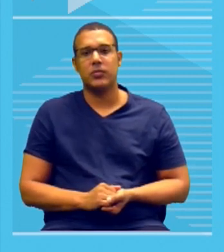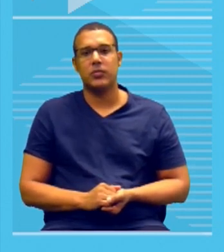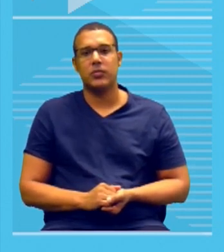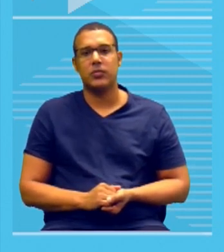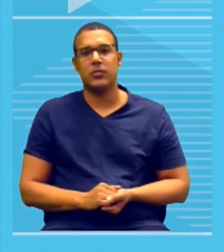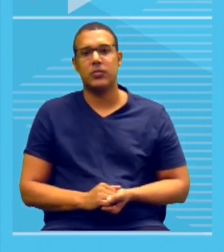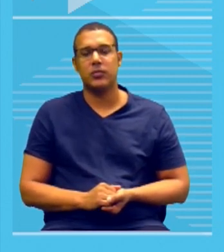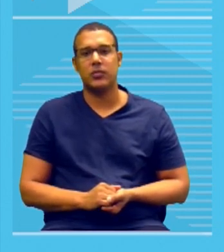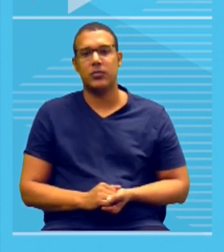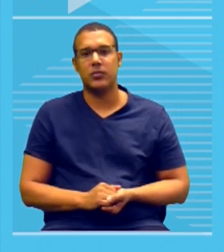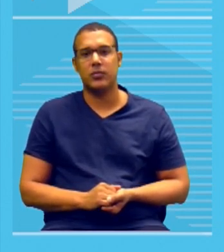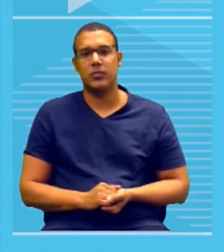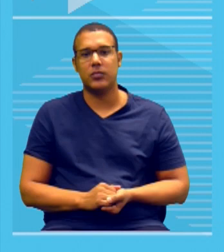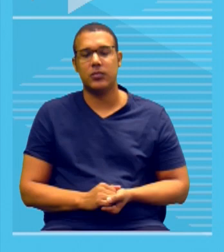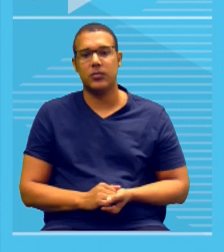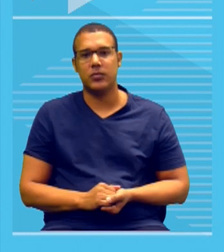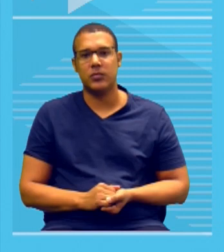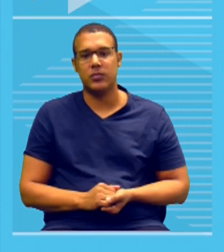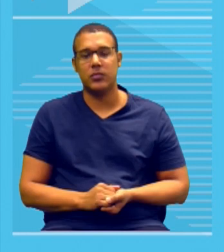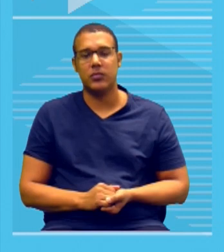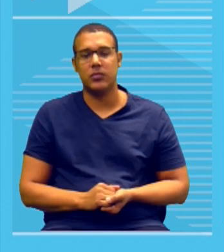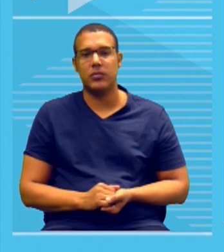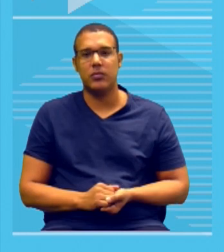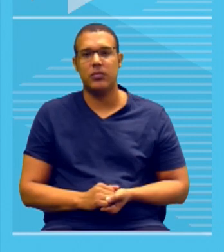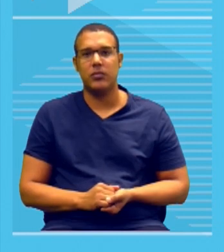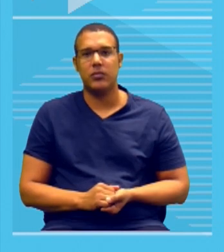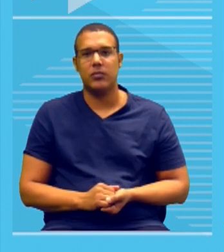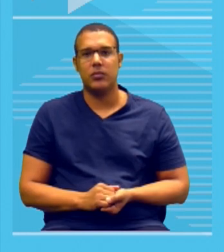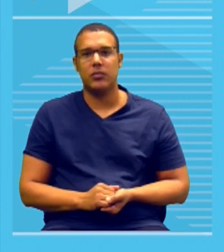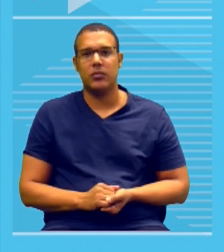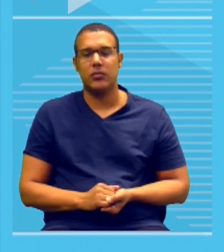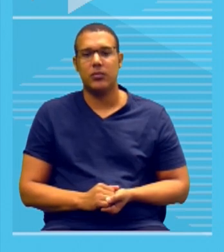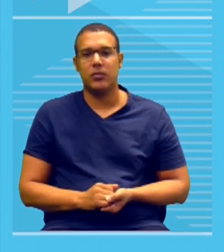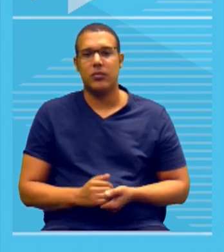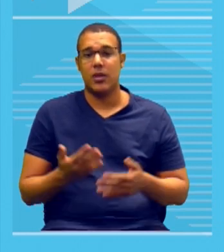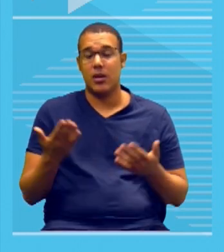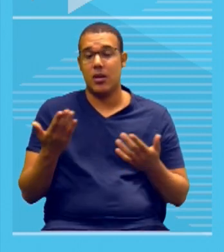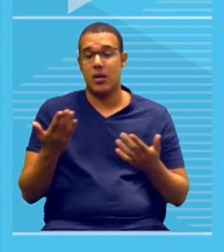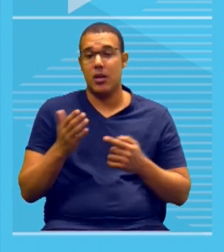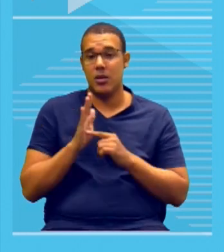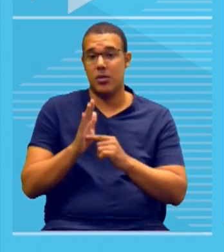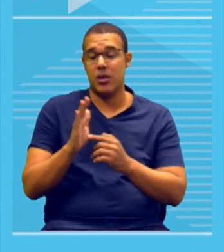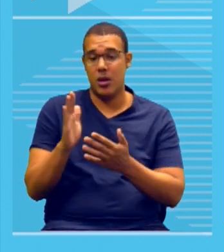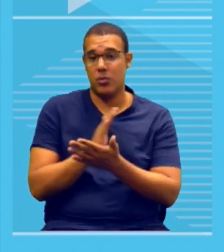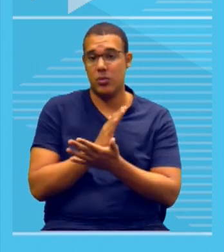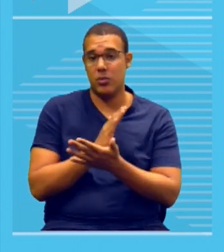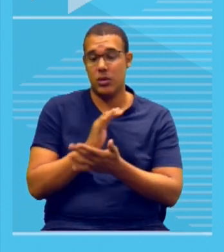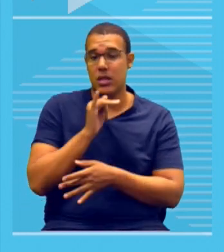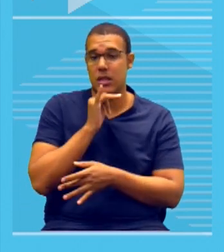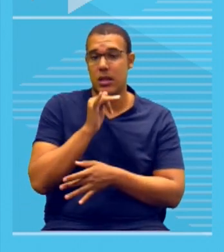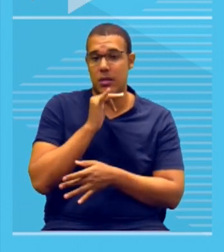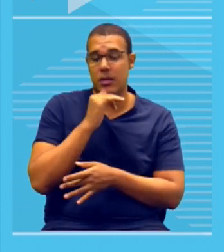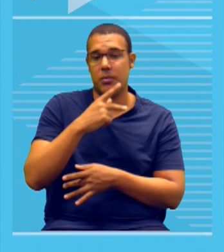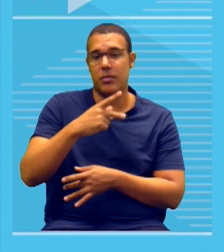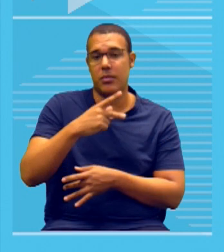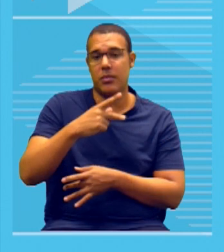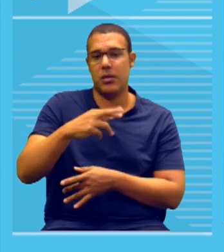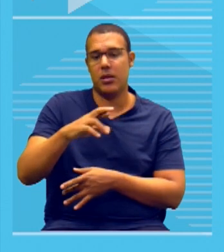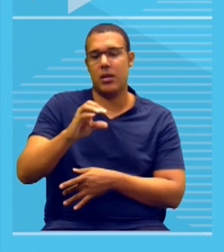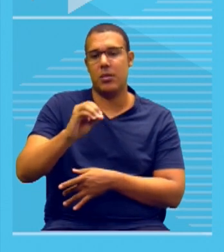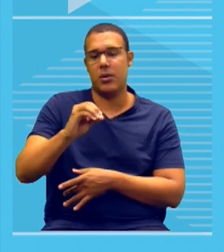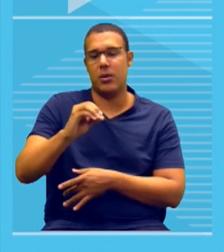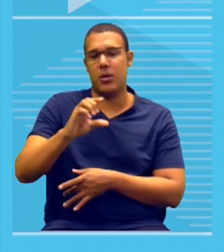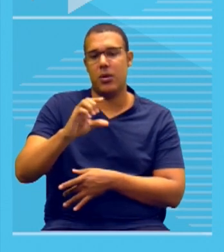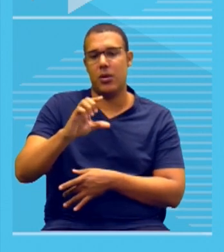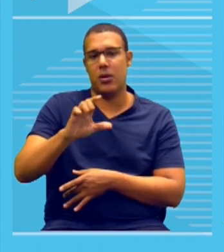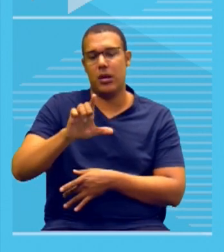nós vamos evidenciar os casos de próclise a próclise na